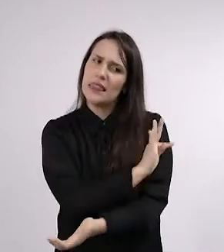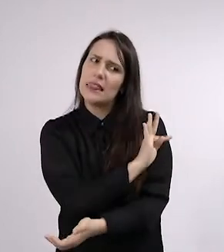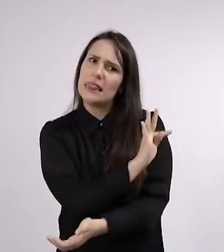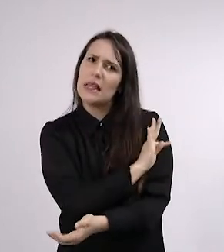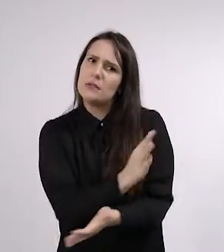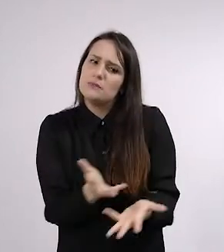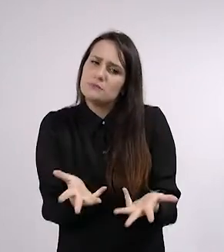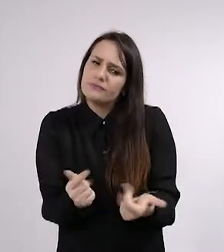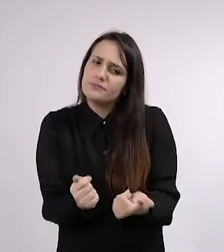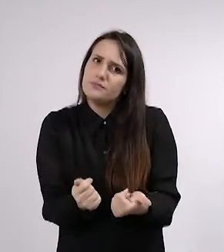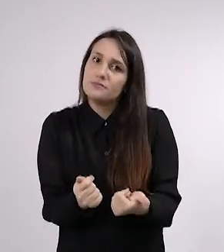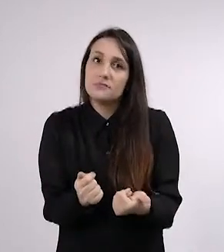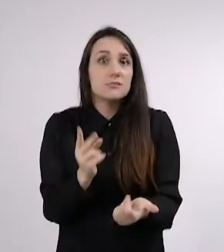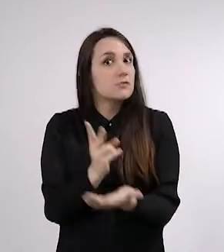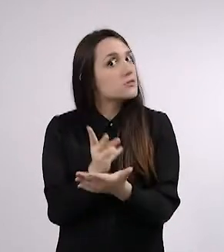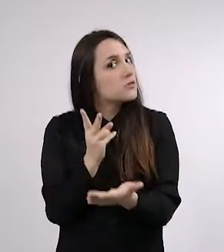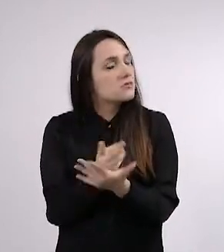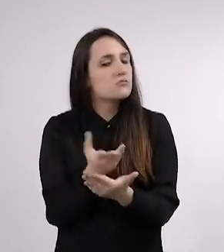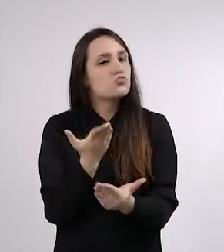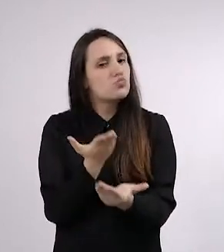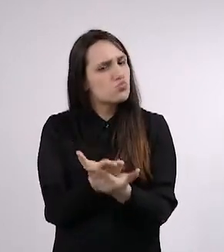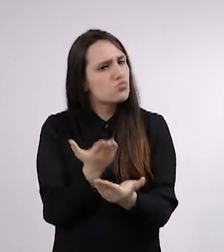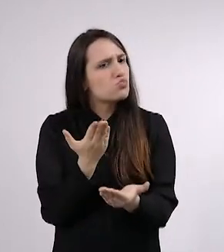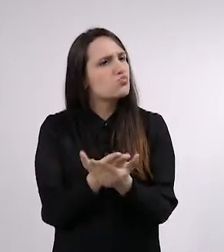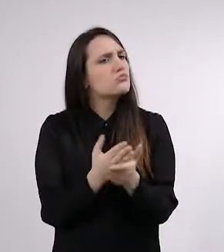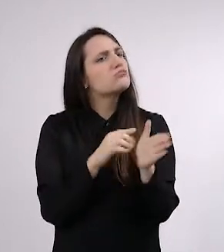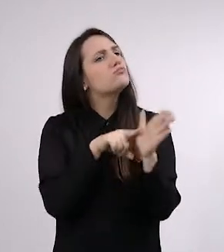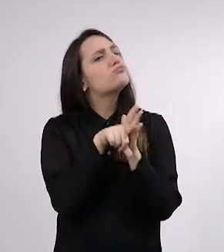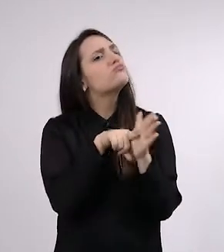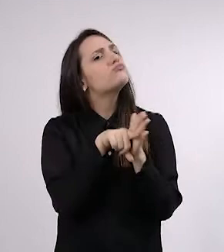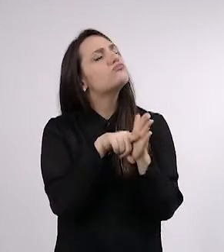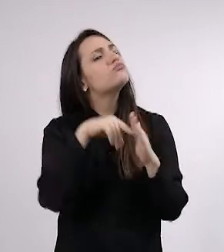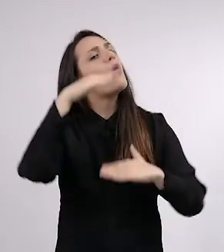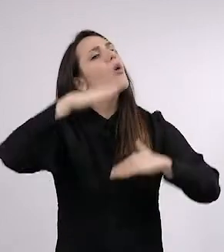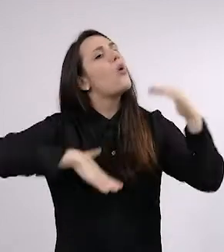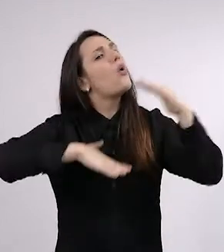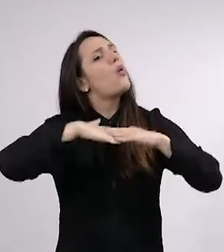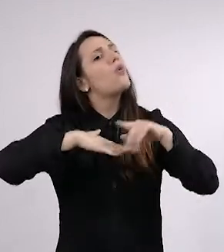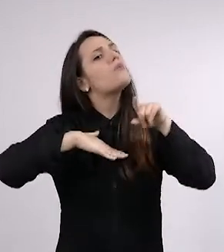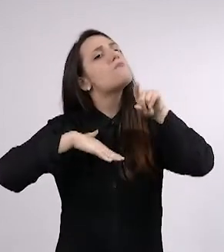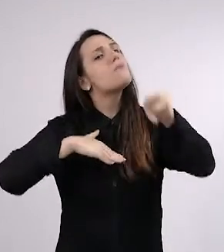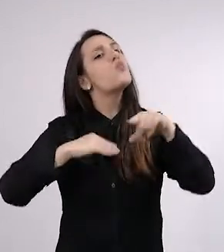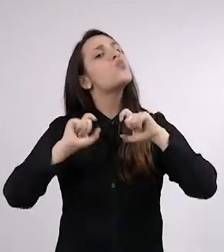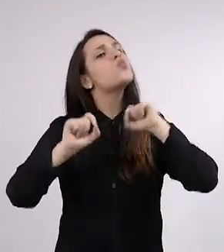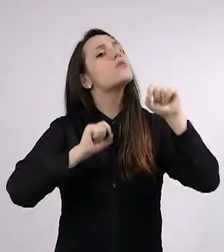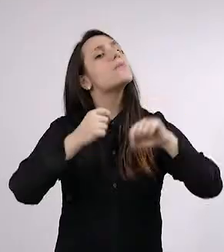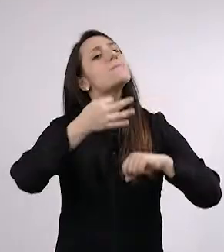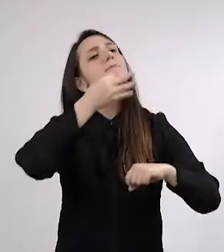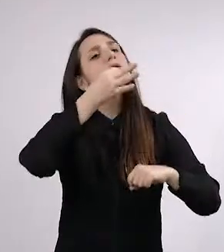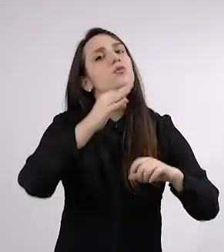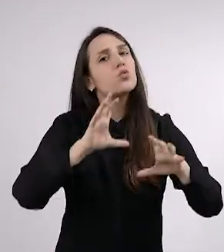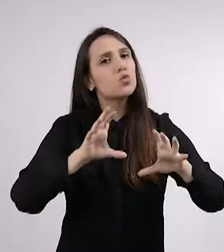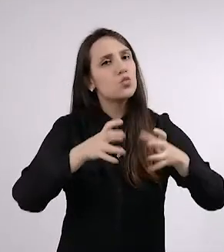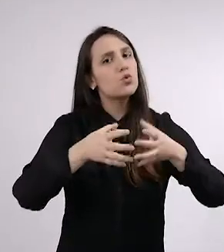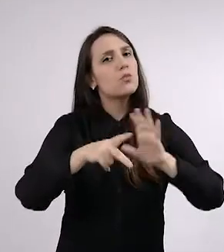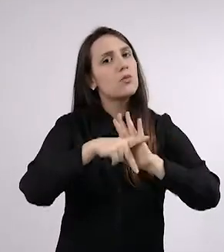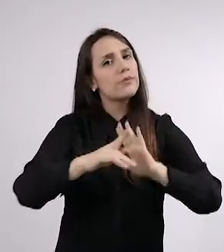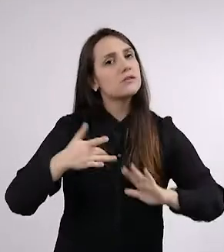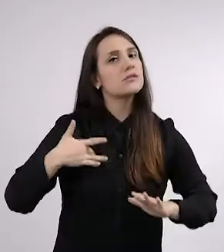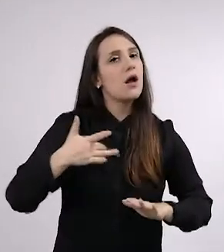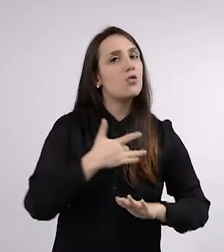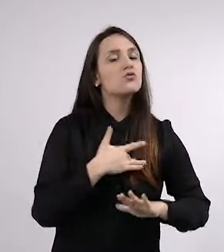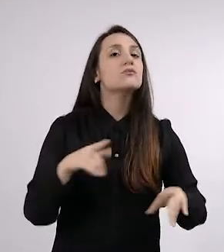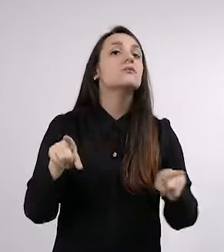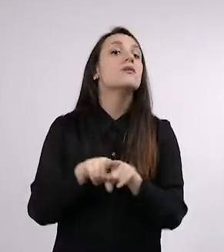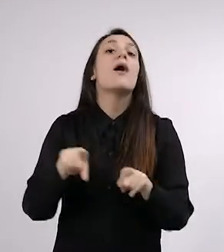de Mato Grosso do Sul, todas elas foram balizadas em opiniões estritamente técnicas da equipe da área de